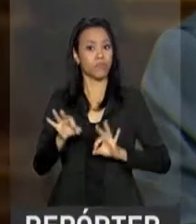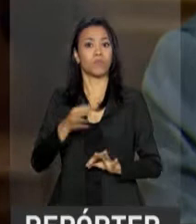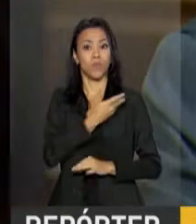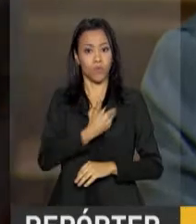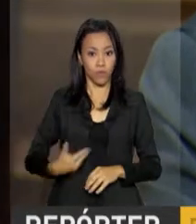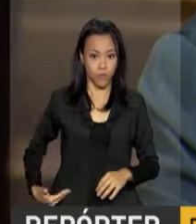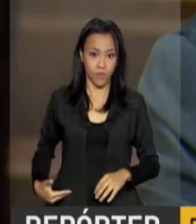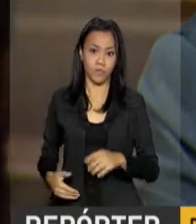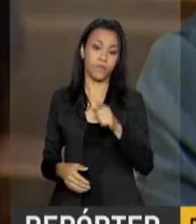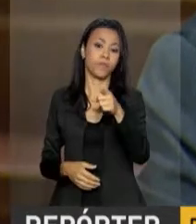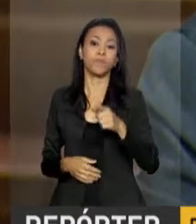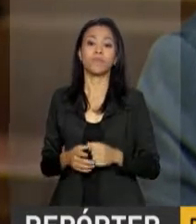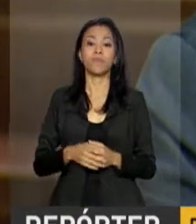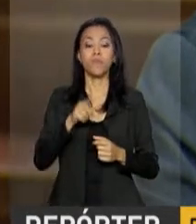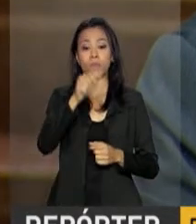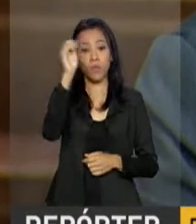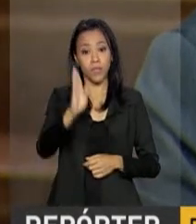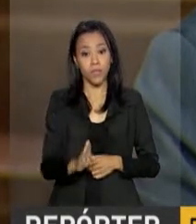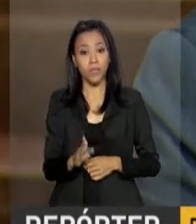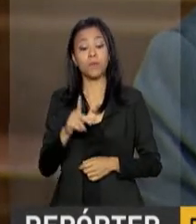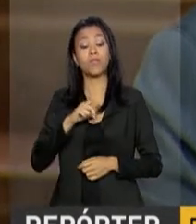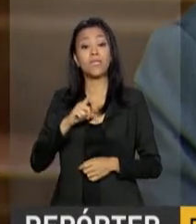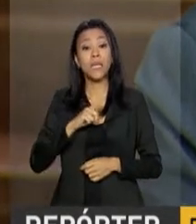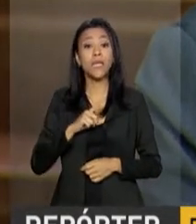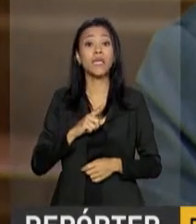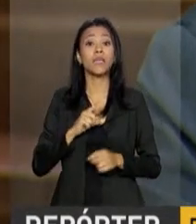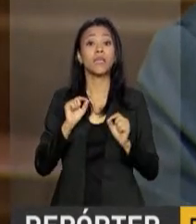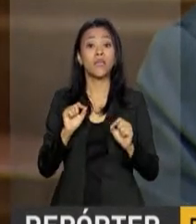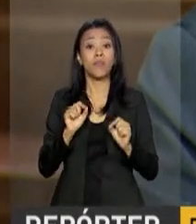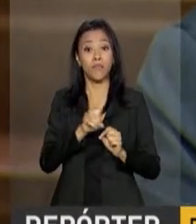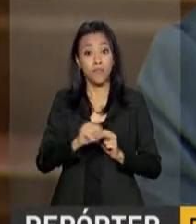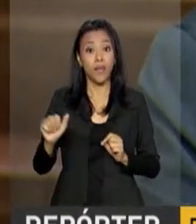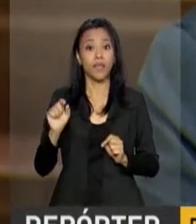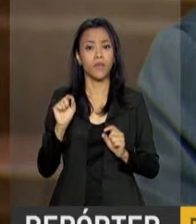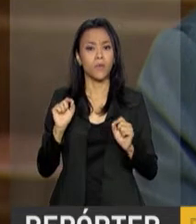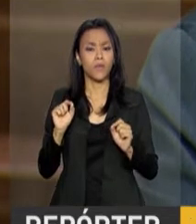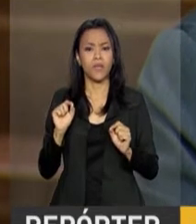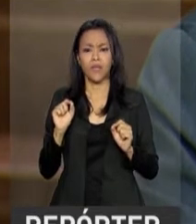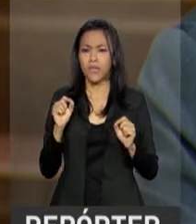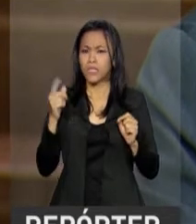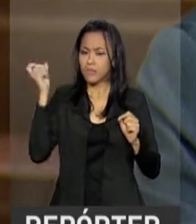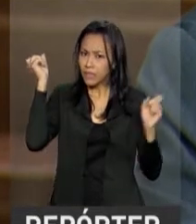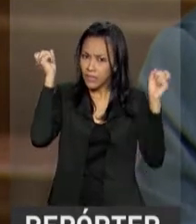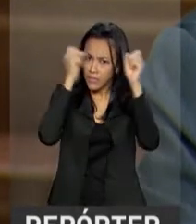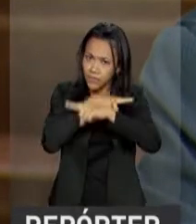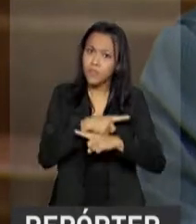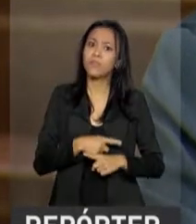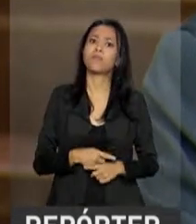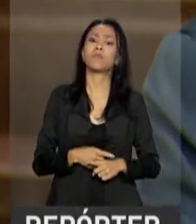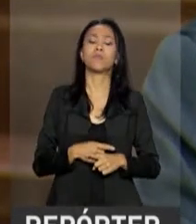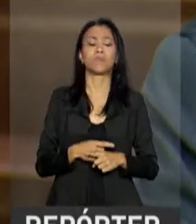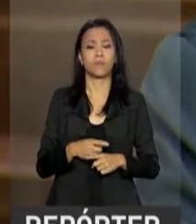ter o encontro marcado e ela será tão tom rosa quanto